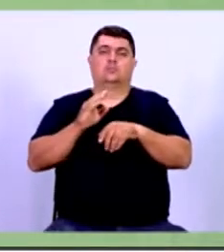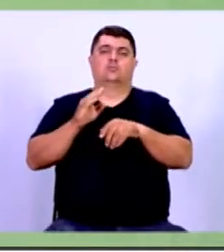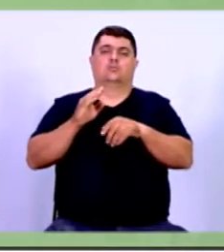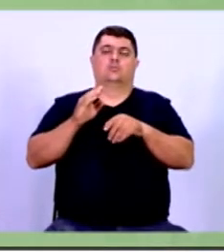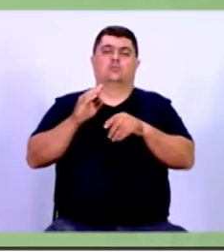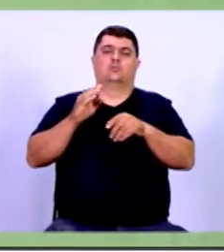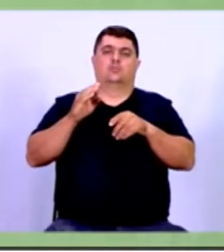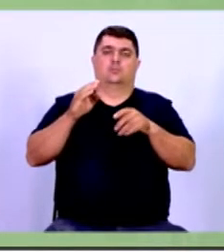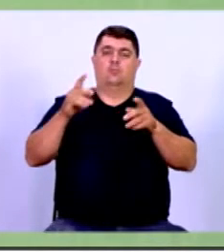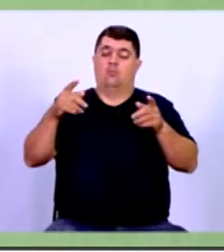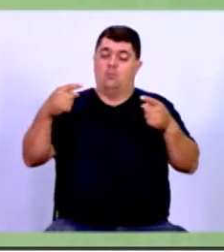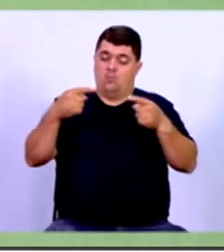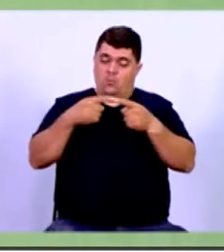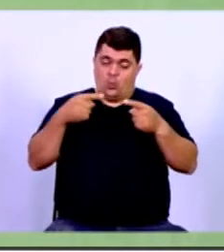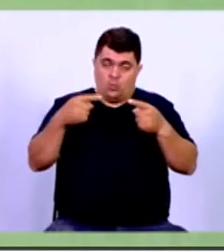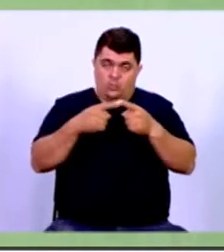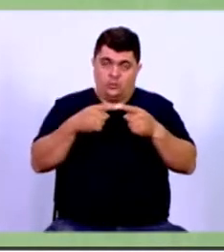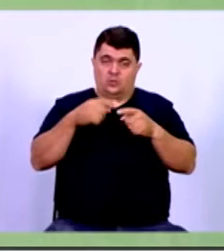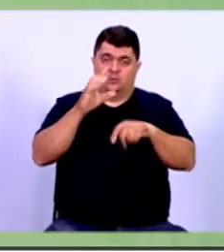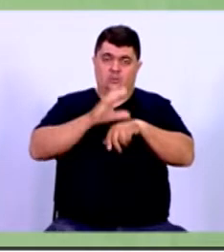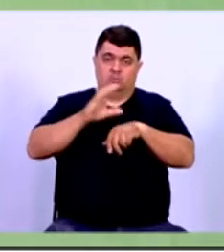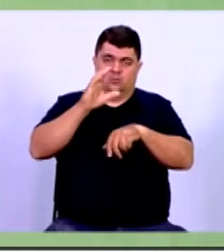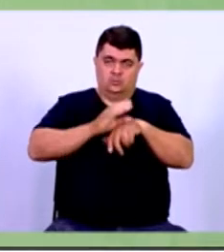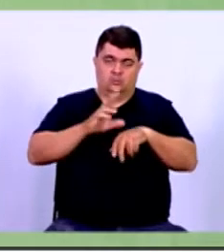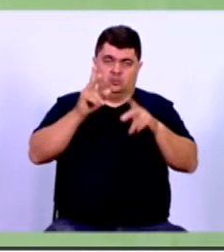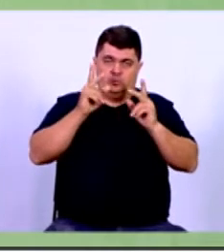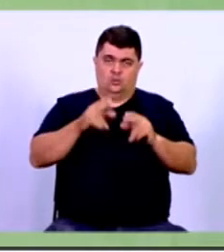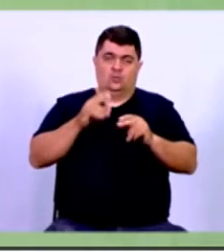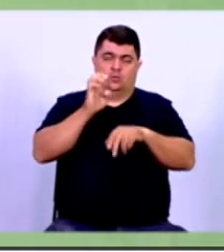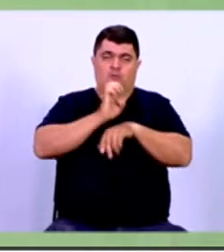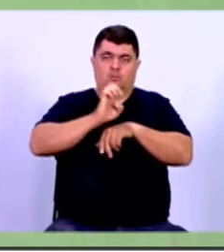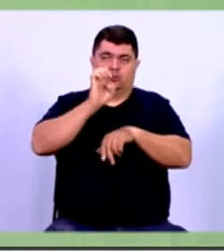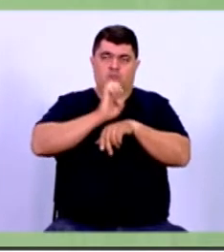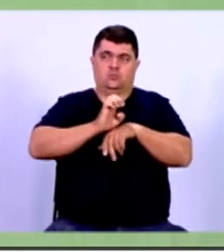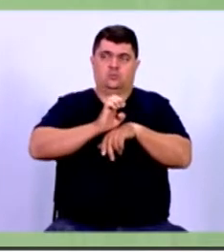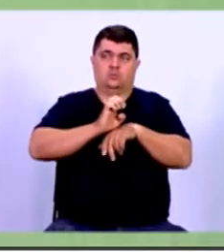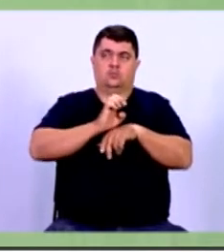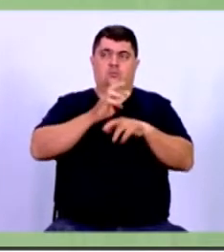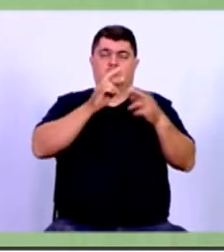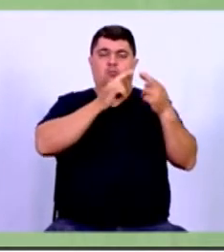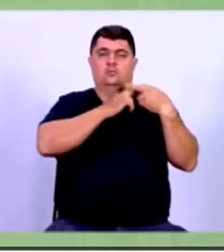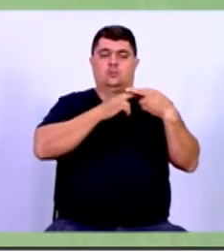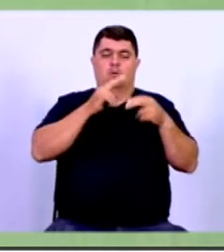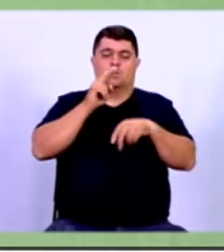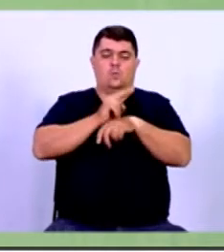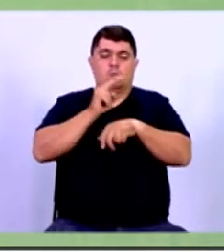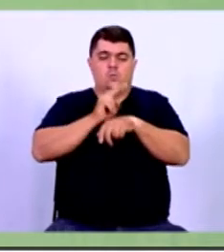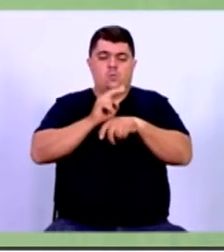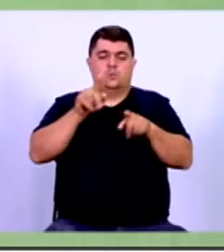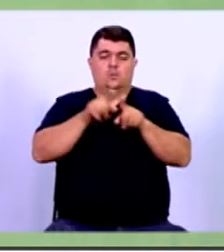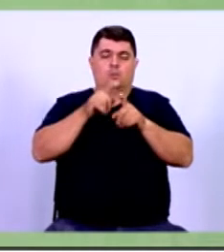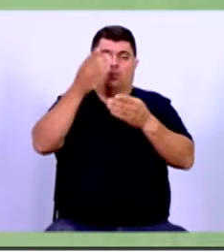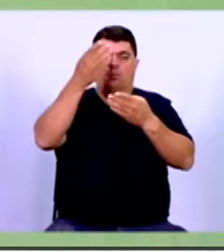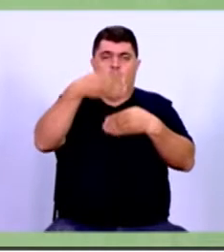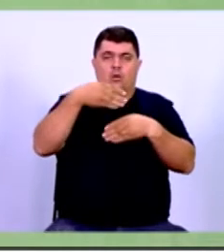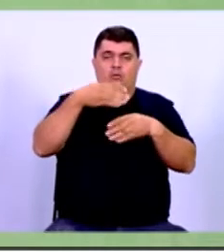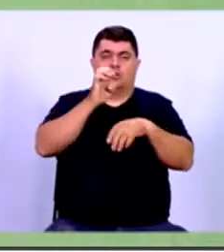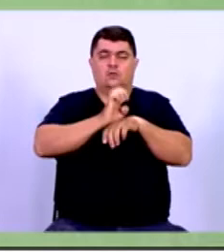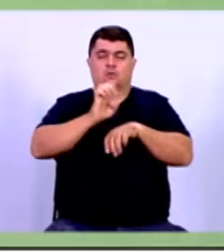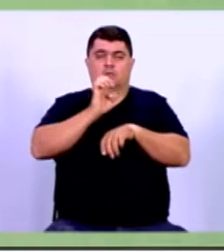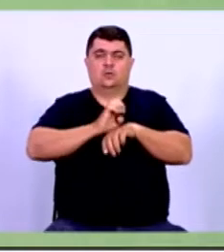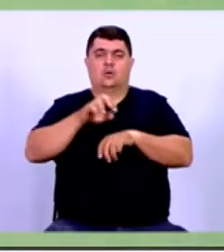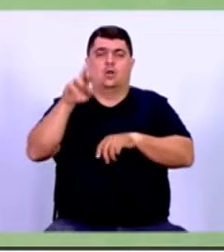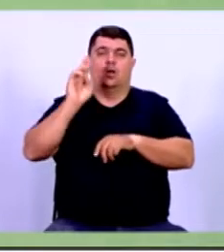na área a ser desenvolvida o estágio como responsável pelo acompanhamento e pela avaliação do estagiário,